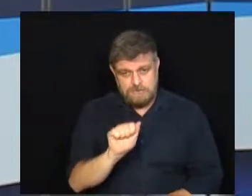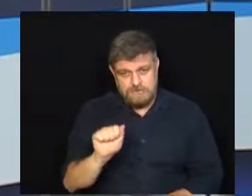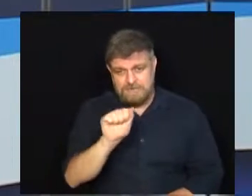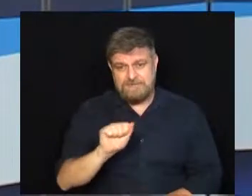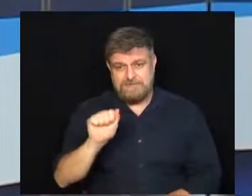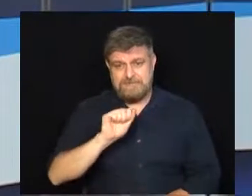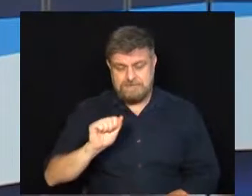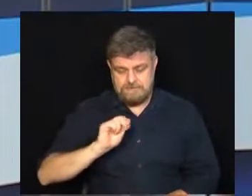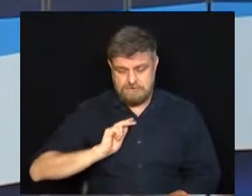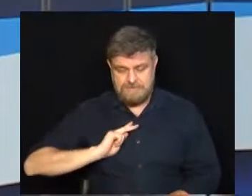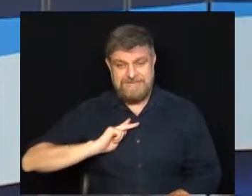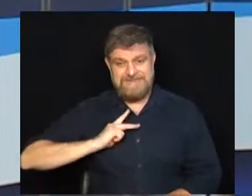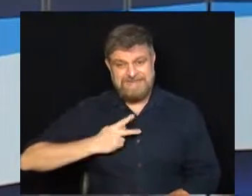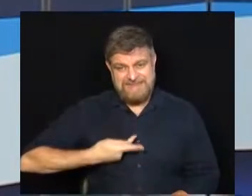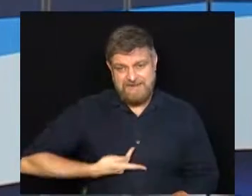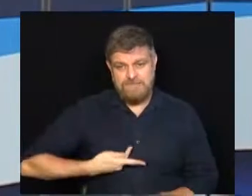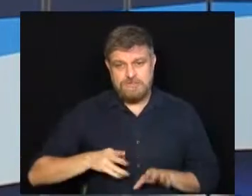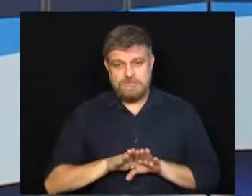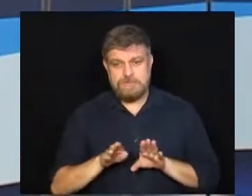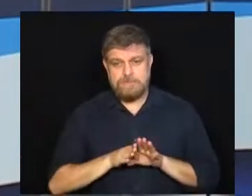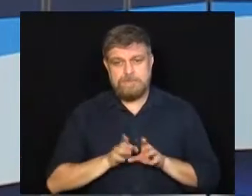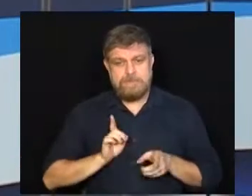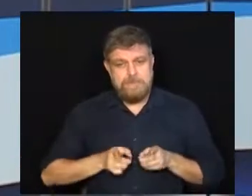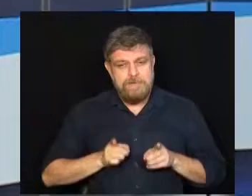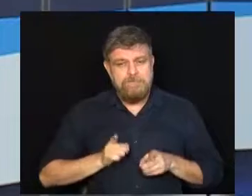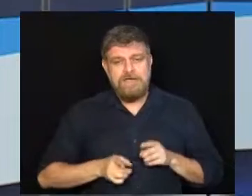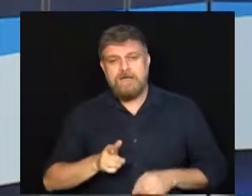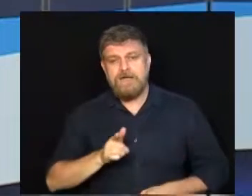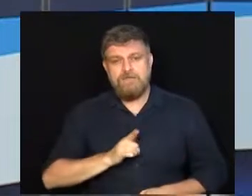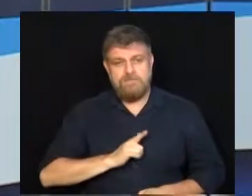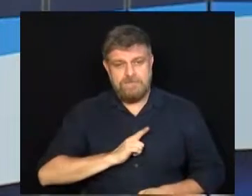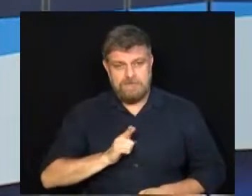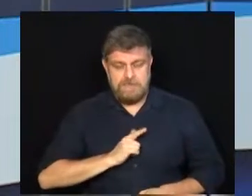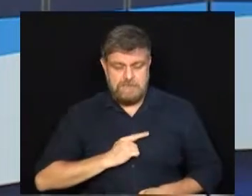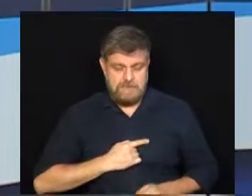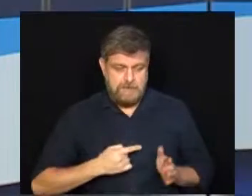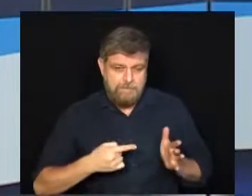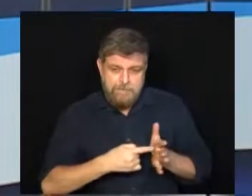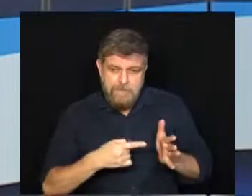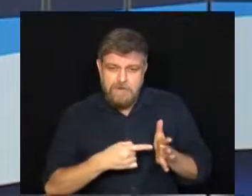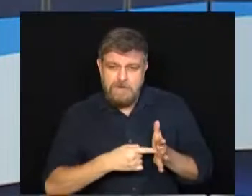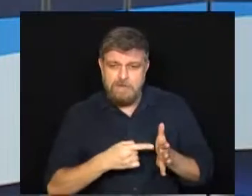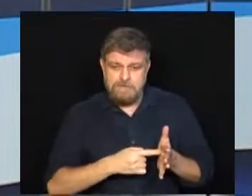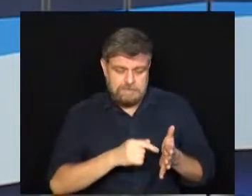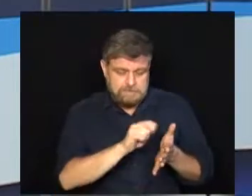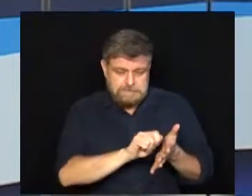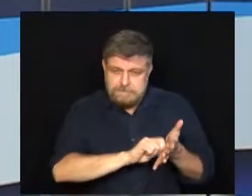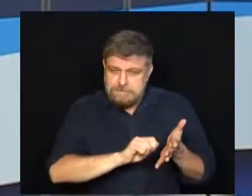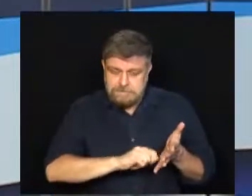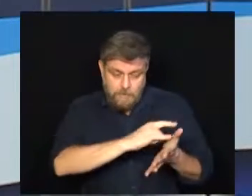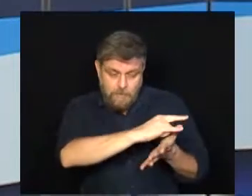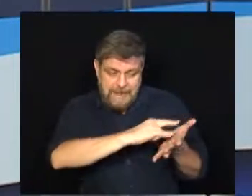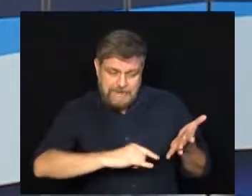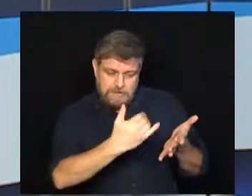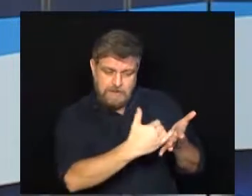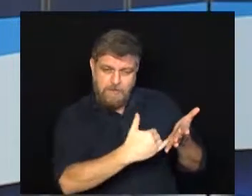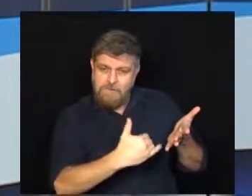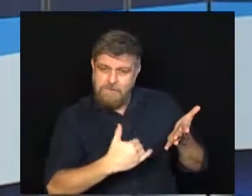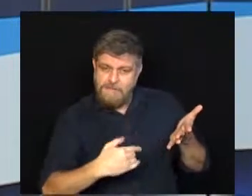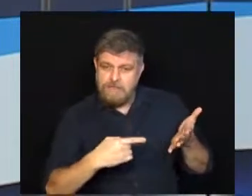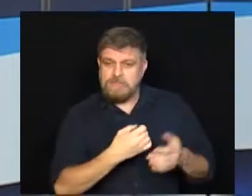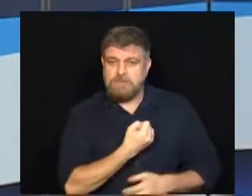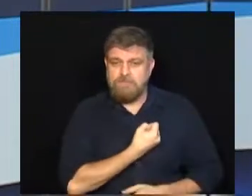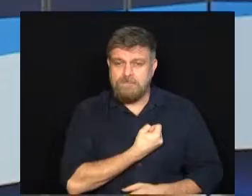Transsexuais, aponta no dossiê dos assassinatos e da violência contra as pessoas trans em 2020 que esse número